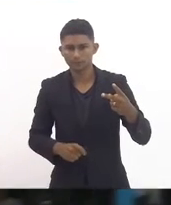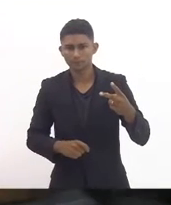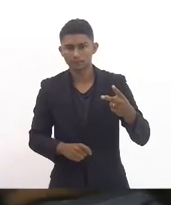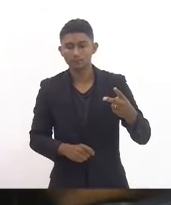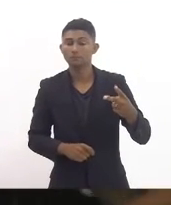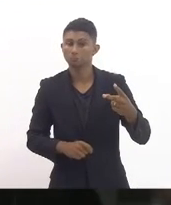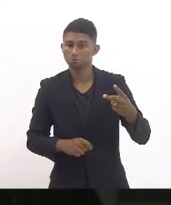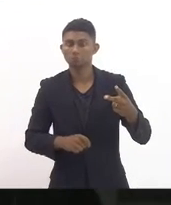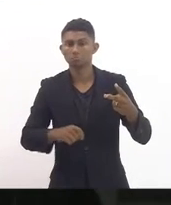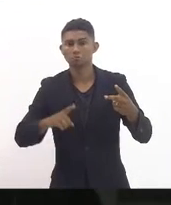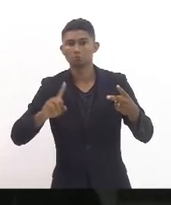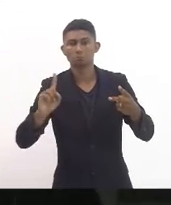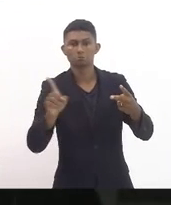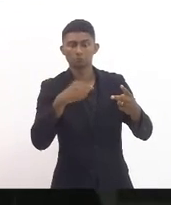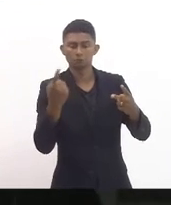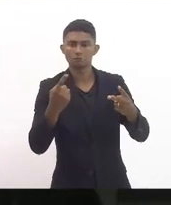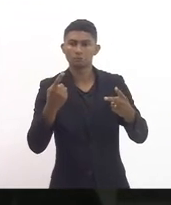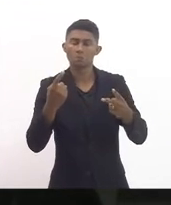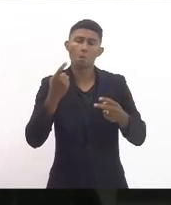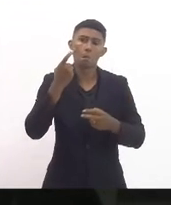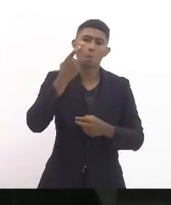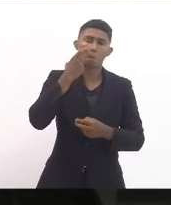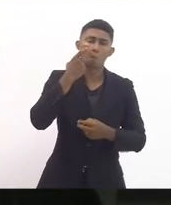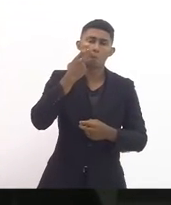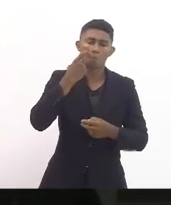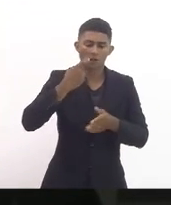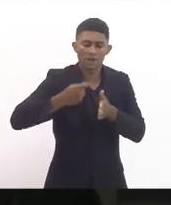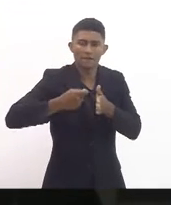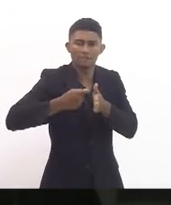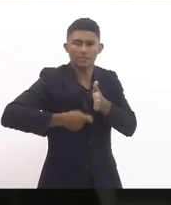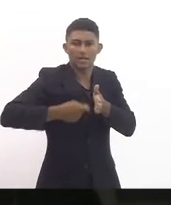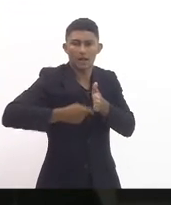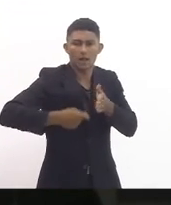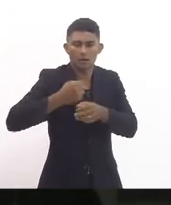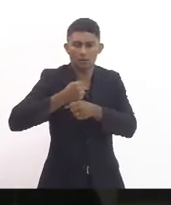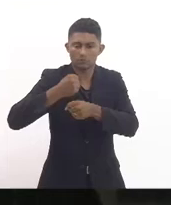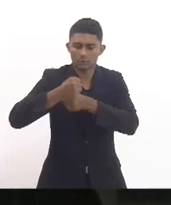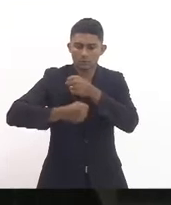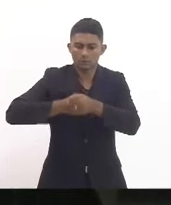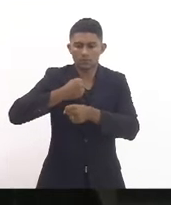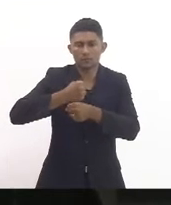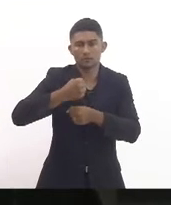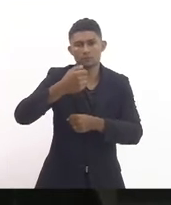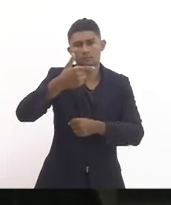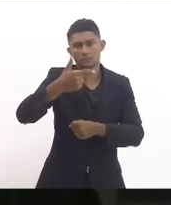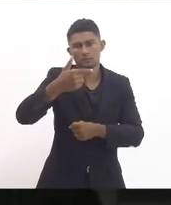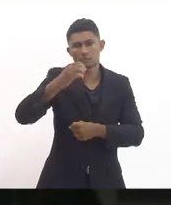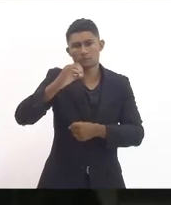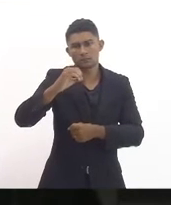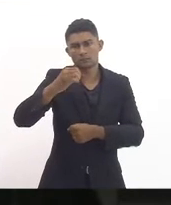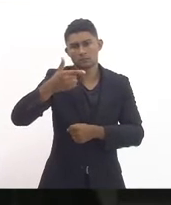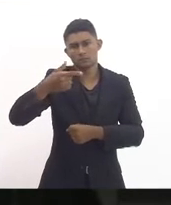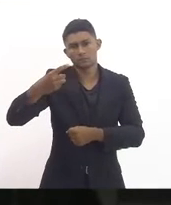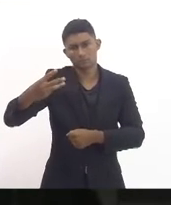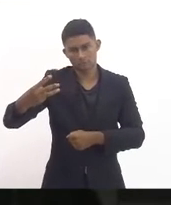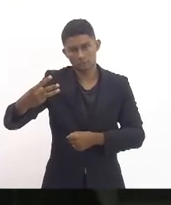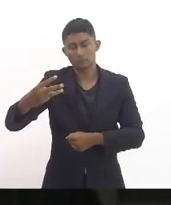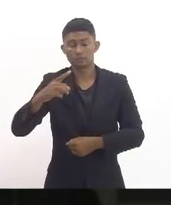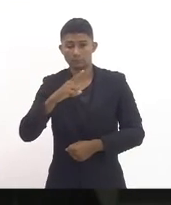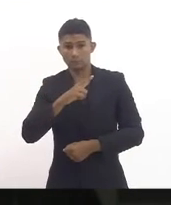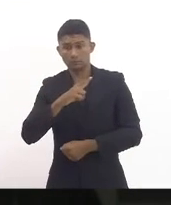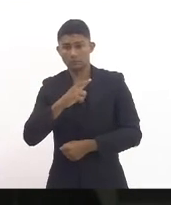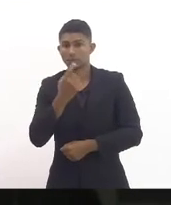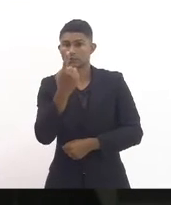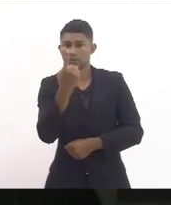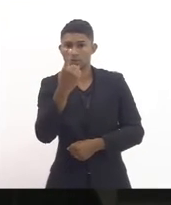de renúncia fiscal para 2023 Oi 19.